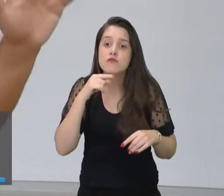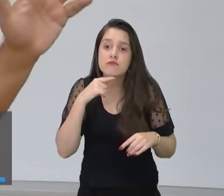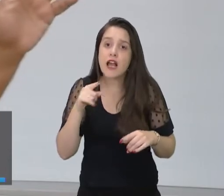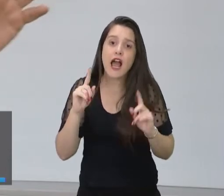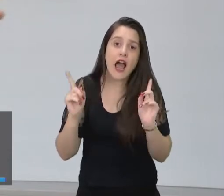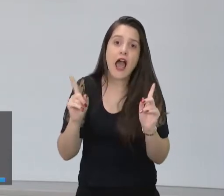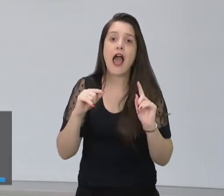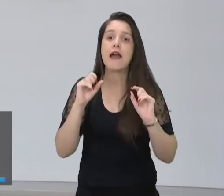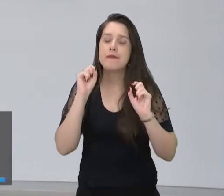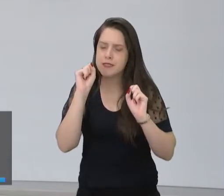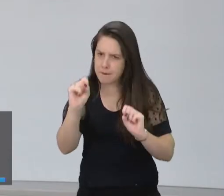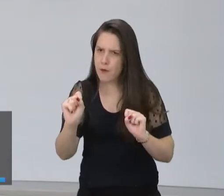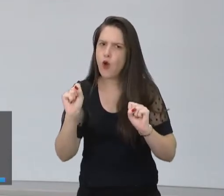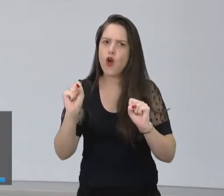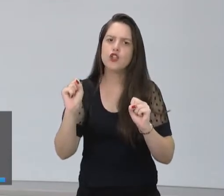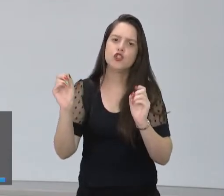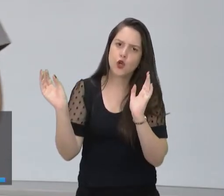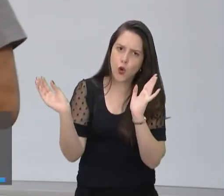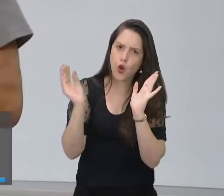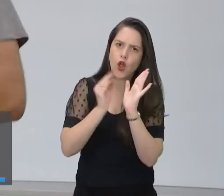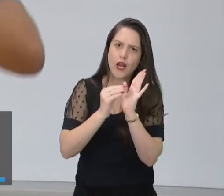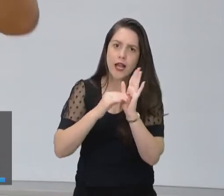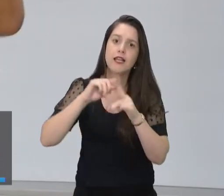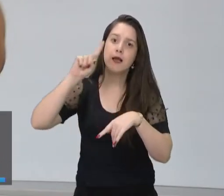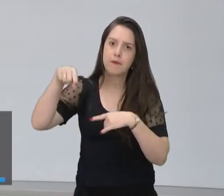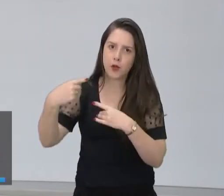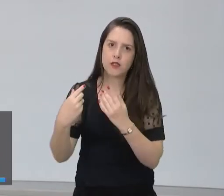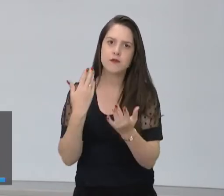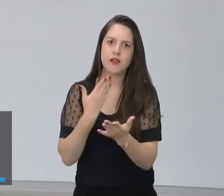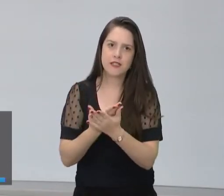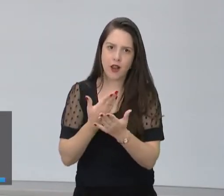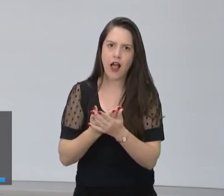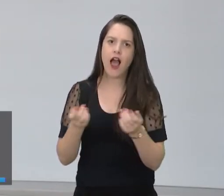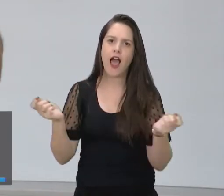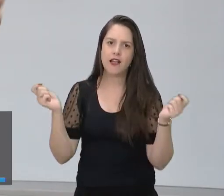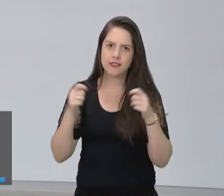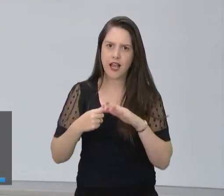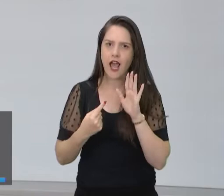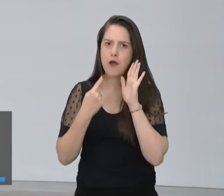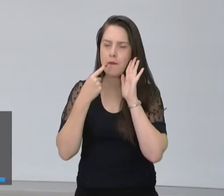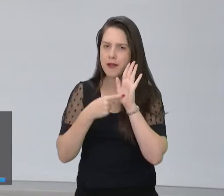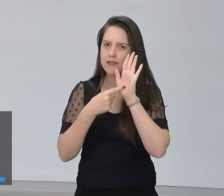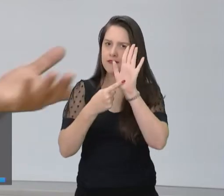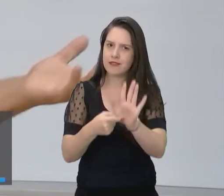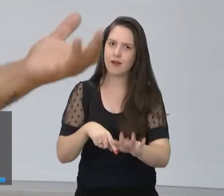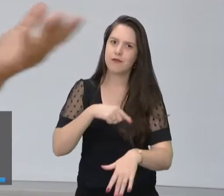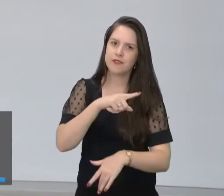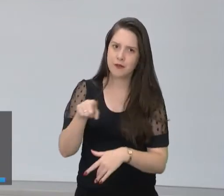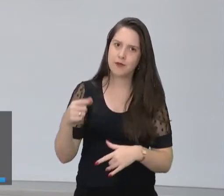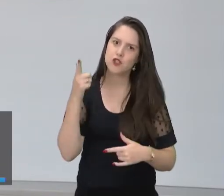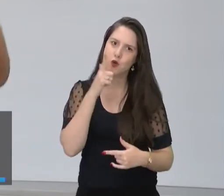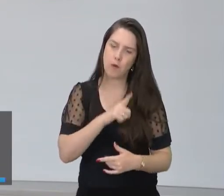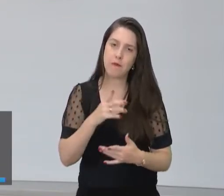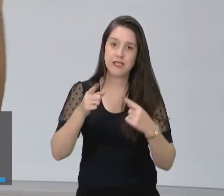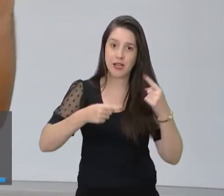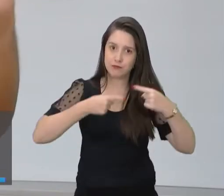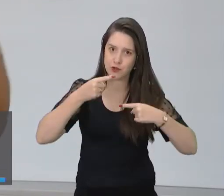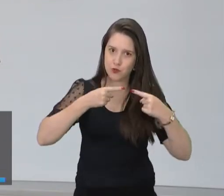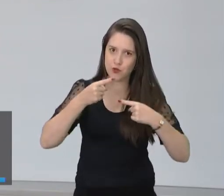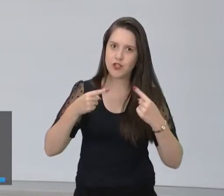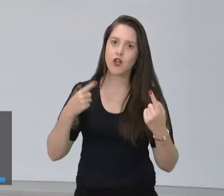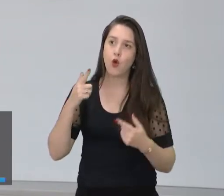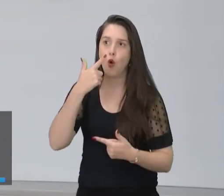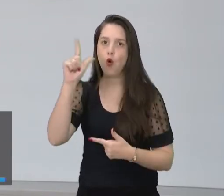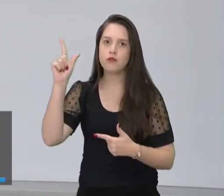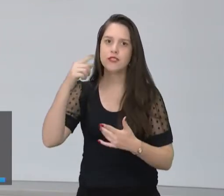pode colocar na ordem que você quiser. Nas próximas aulas eu apresento a ordem corretinha para vocês, para a gente começar a discutir outras